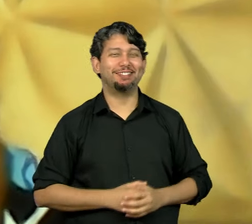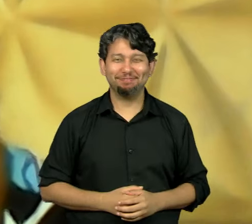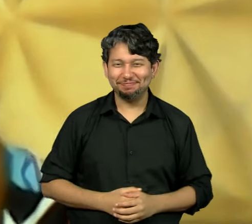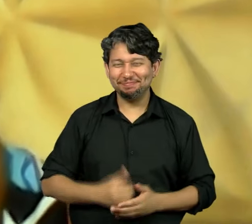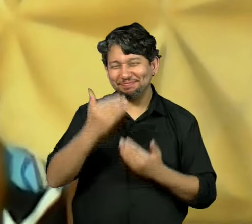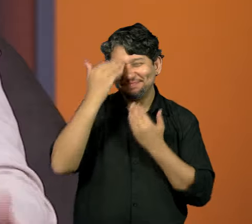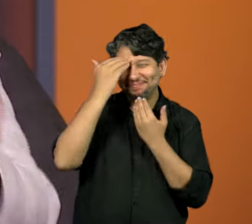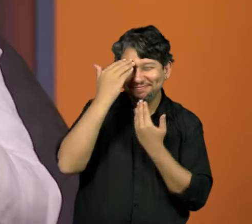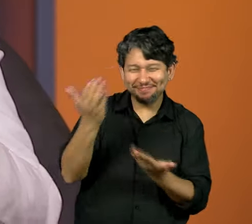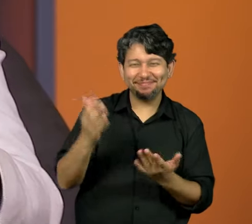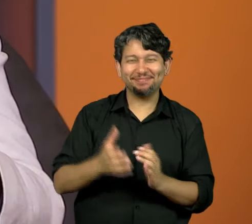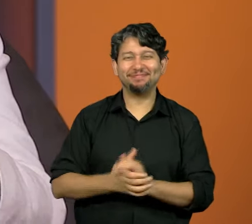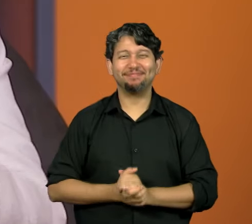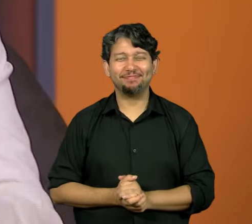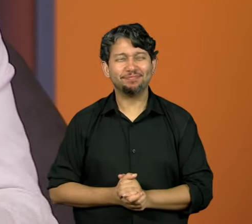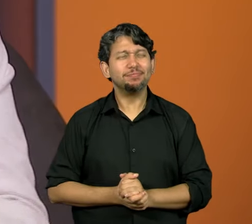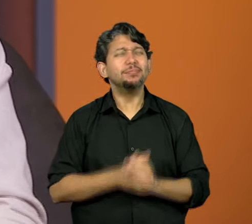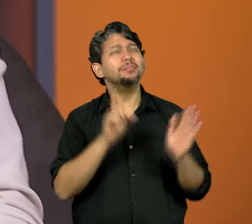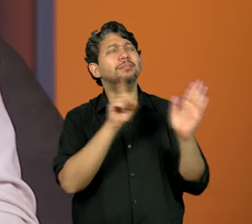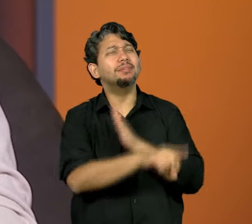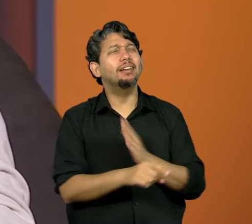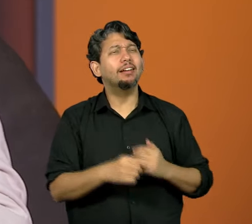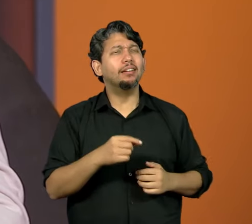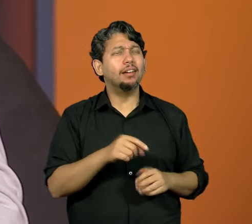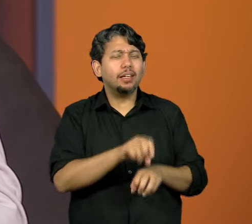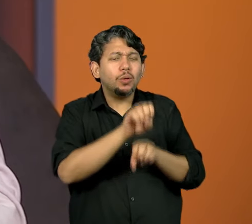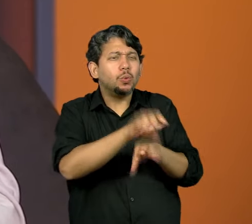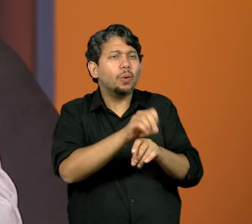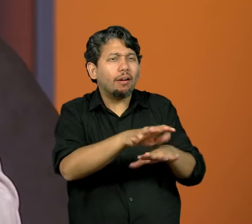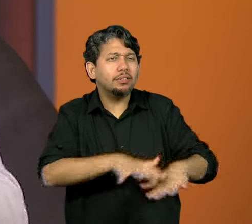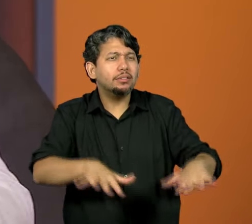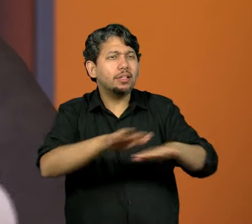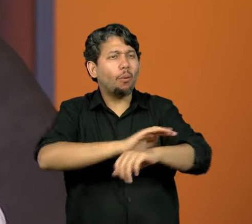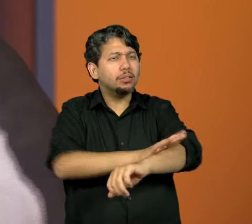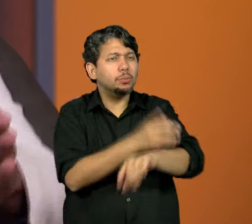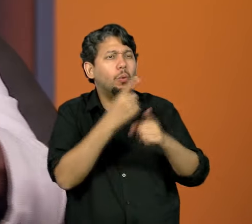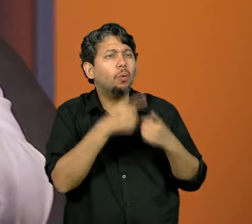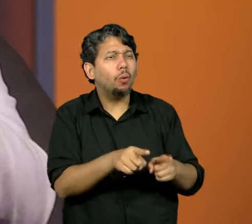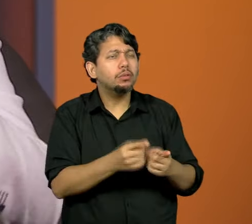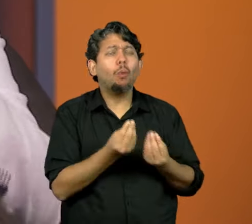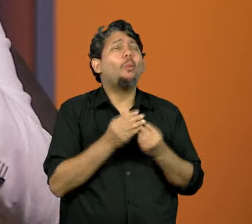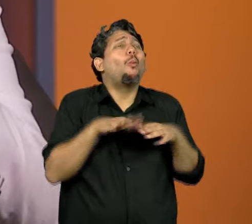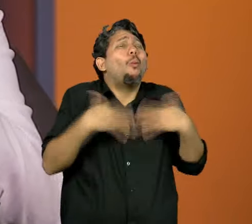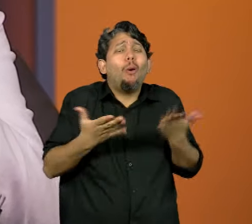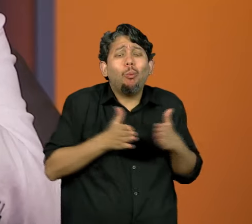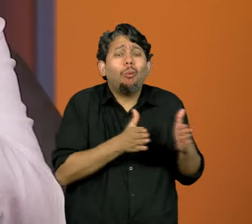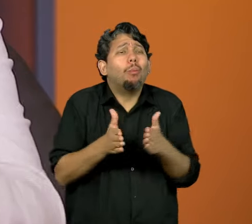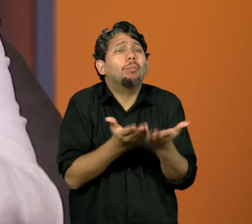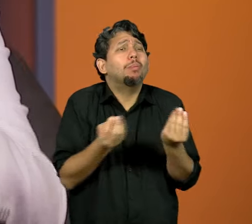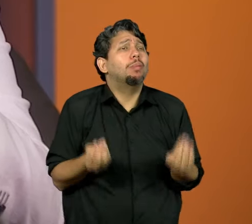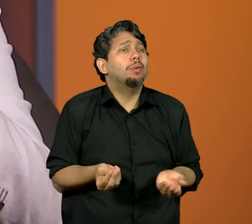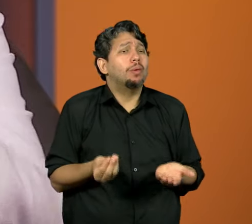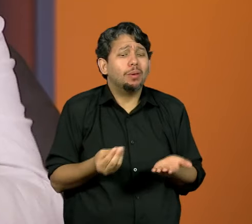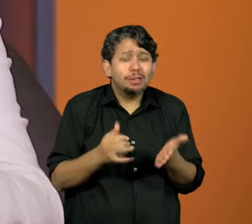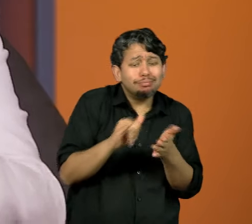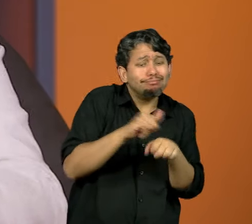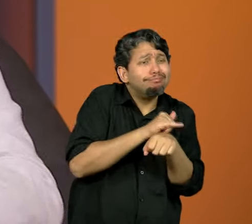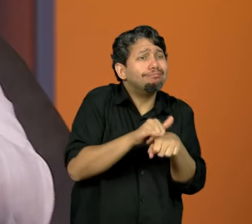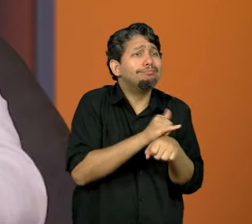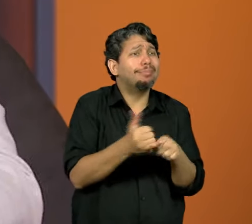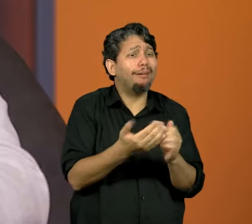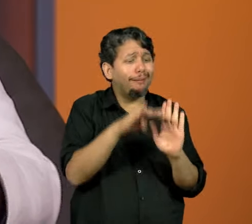Muito obrigada. Tem um caminho para a educação antirracista? Existe, né, um mecanismo, um